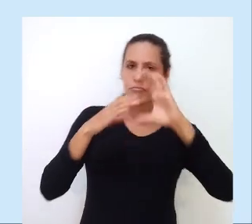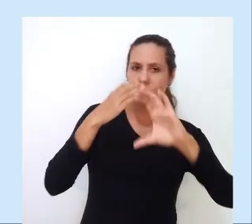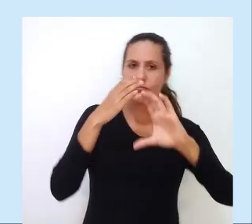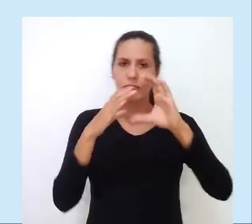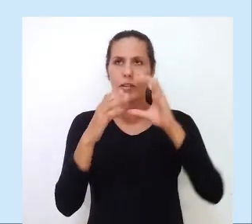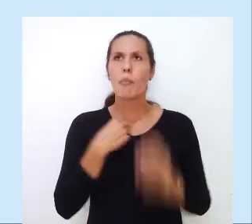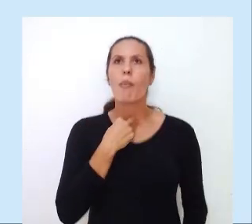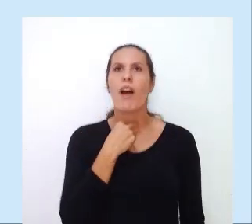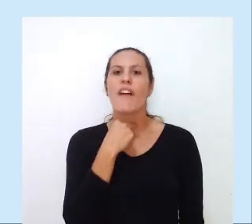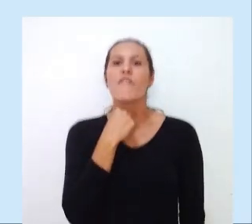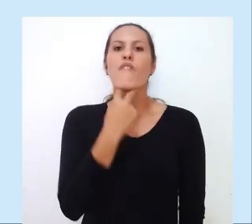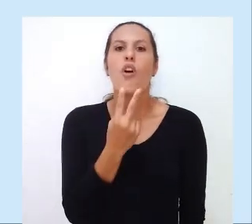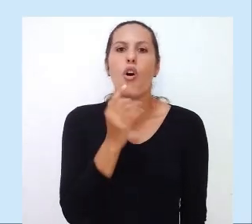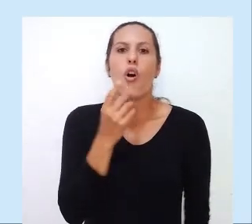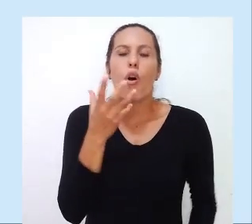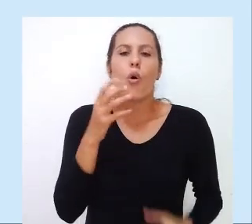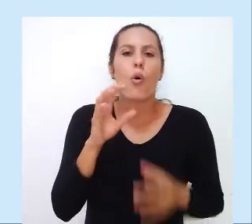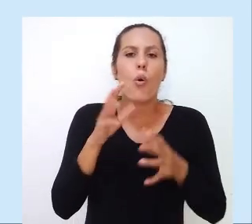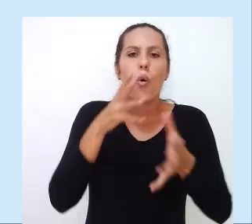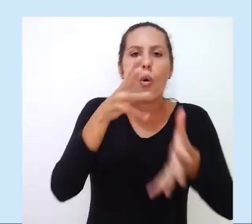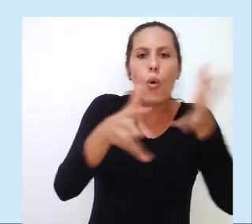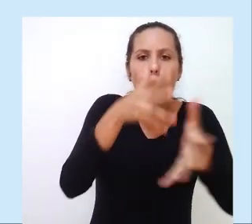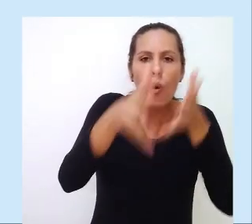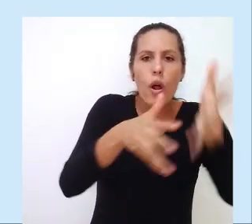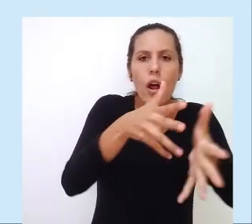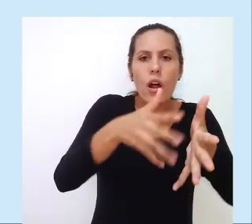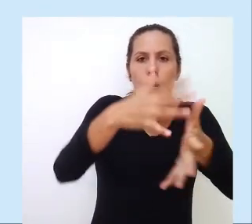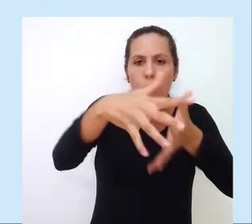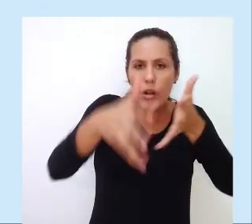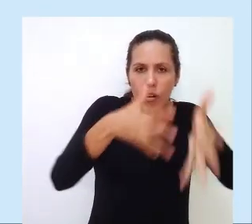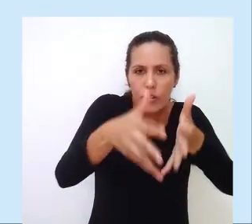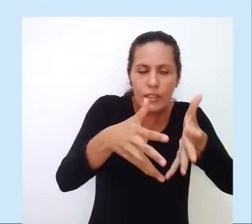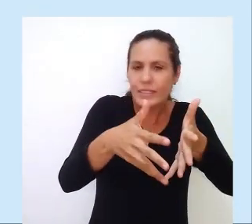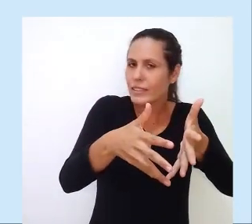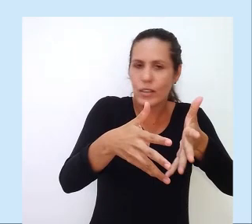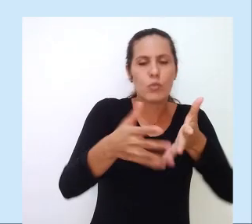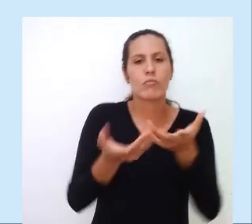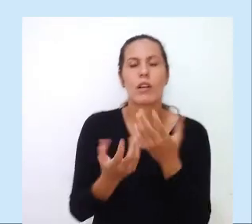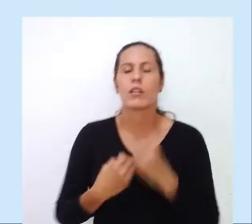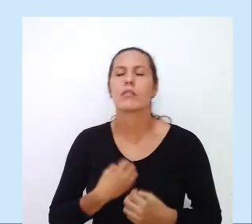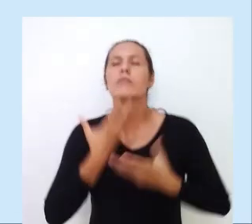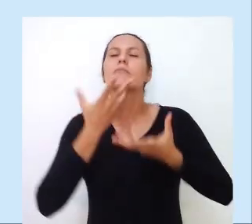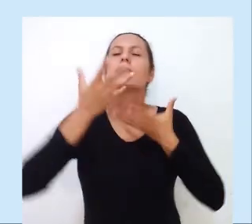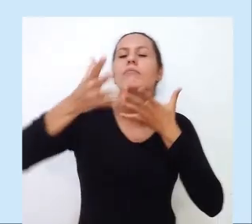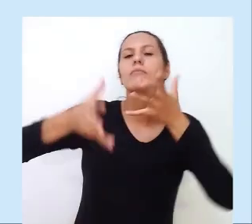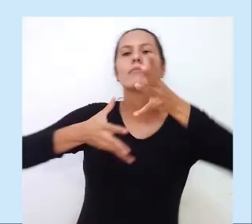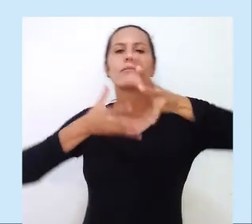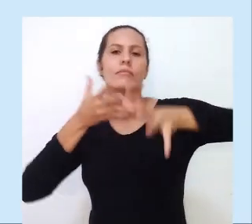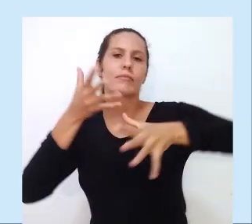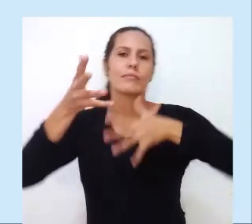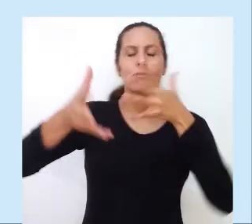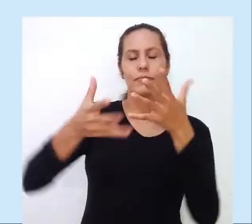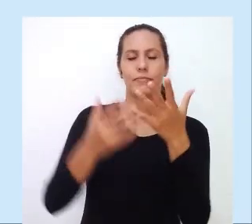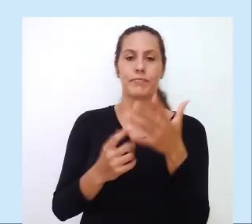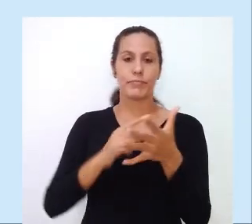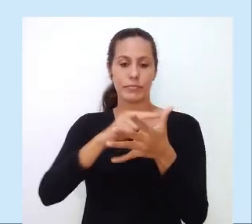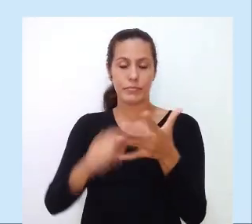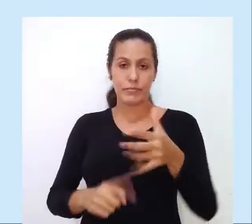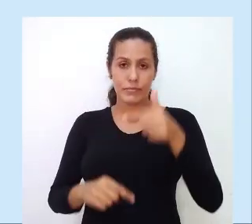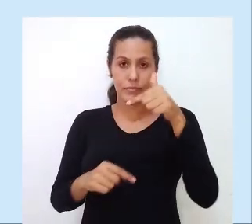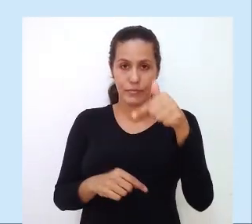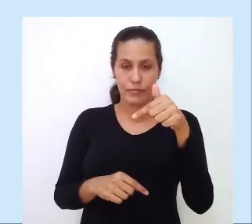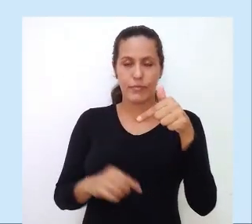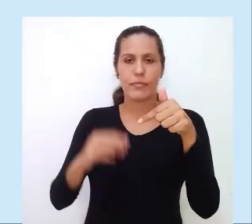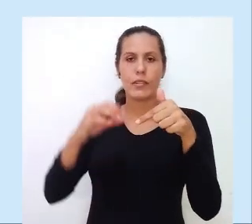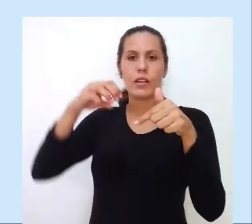canto, não só através da fala. E aí temos também o musical. O musical são peças de